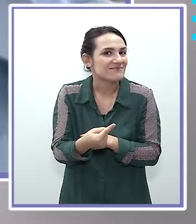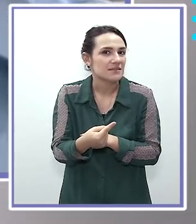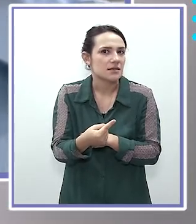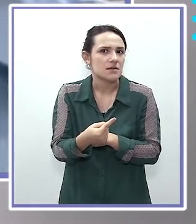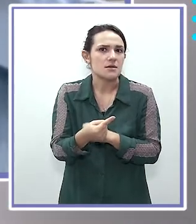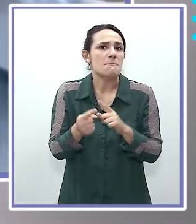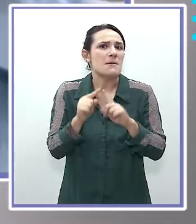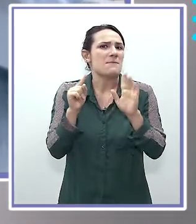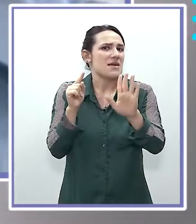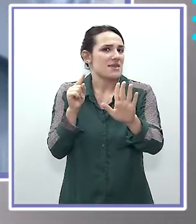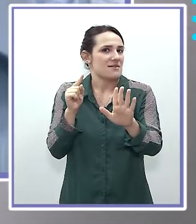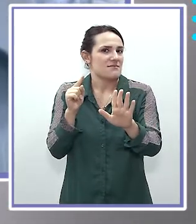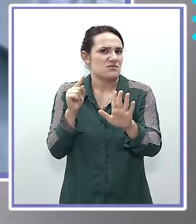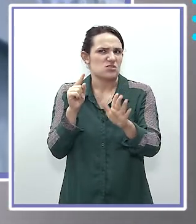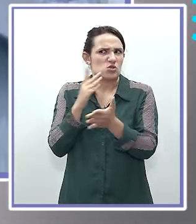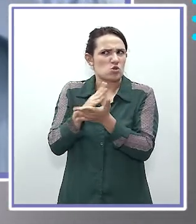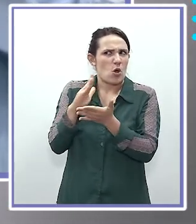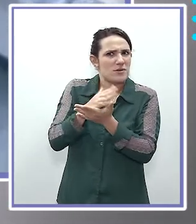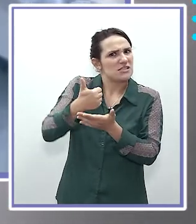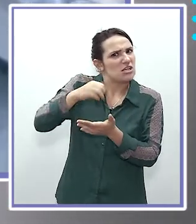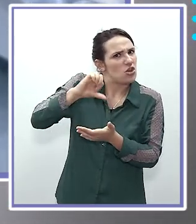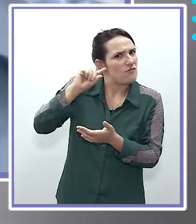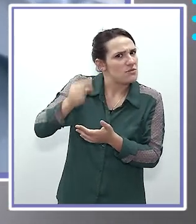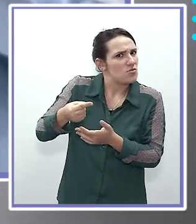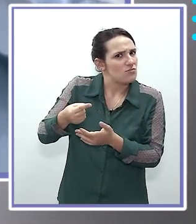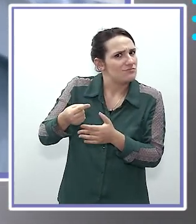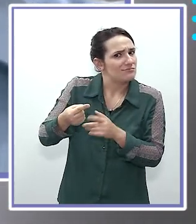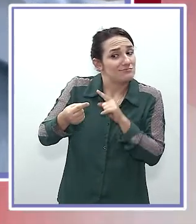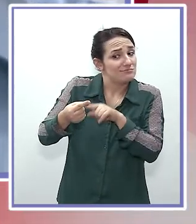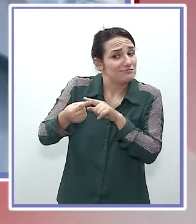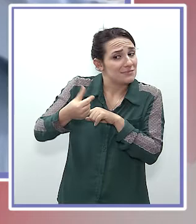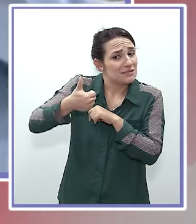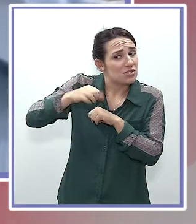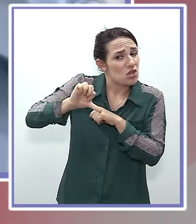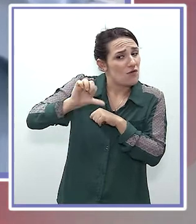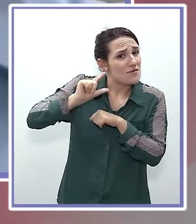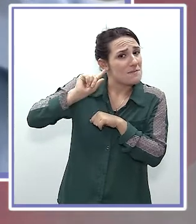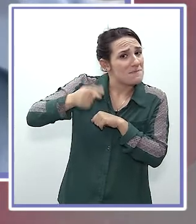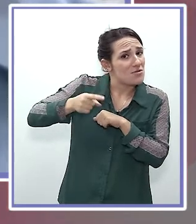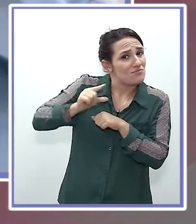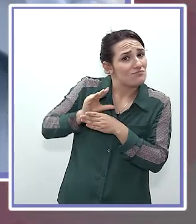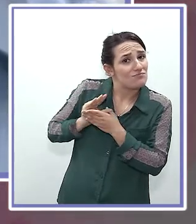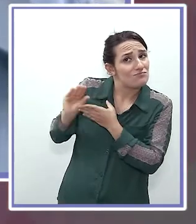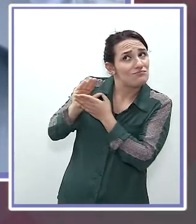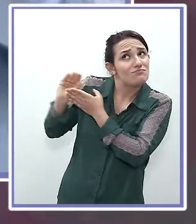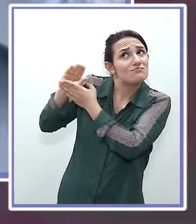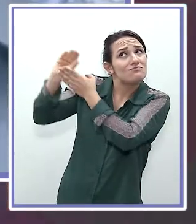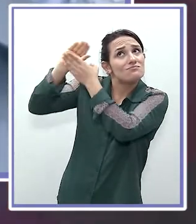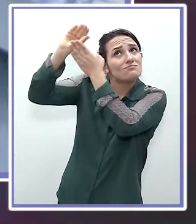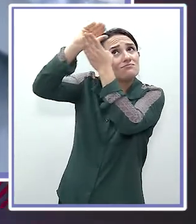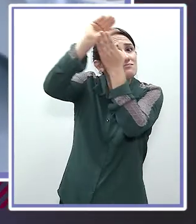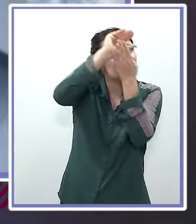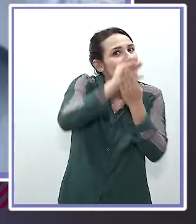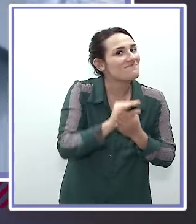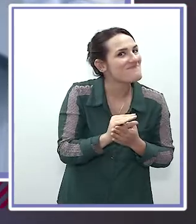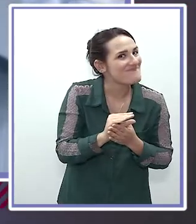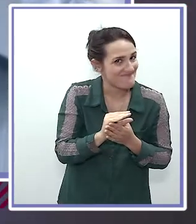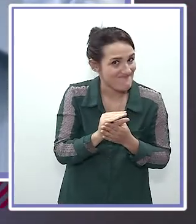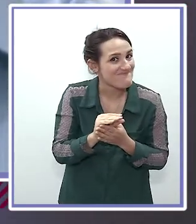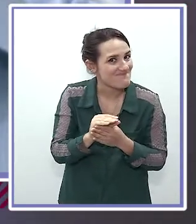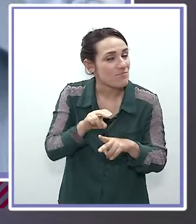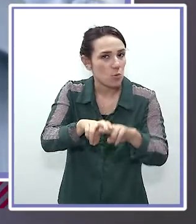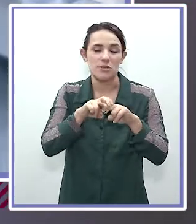Não é essa a conta que a gente precisa fazer. Nós temos que entender o Brasil e o Sistema Interligado Nacional através dos subsistemas